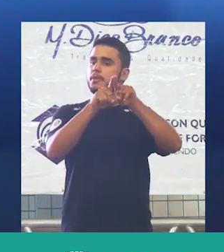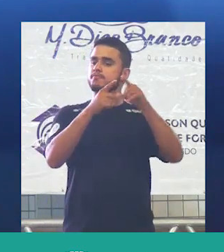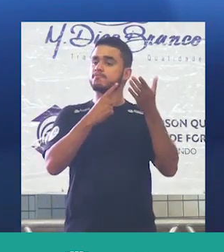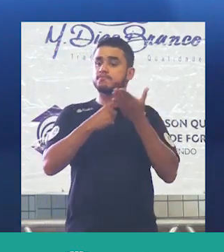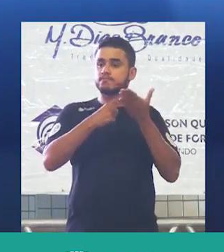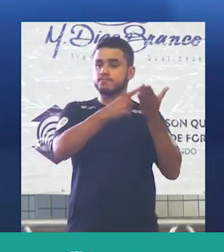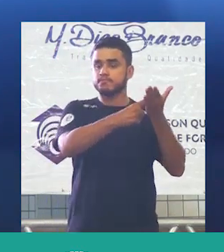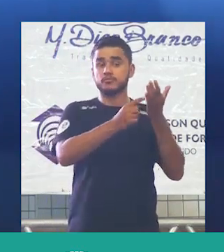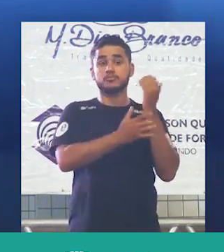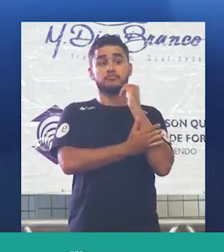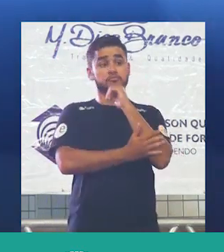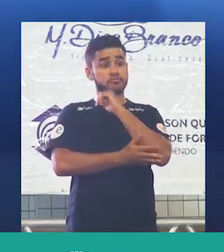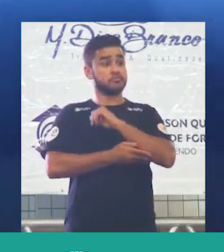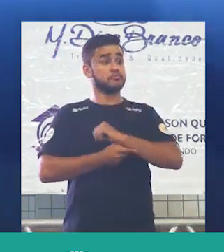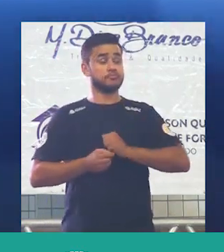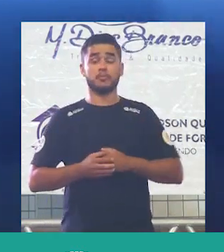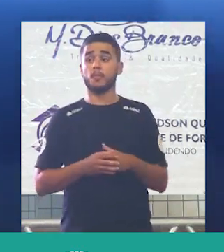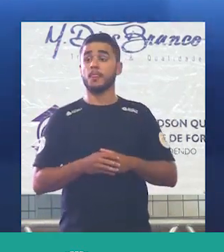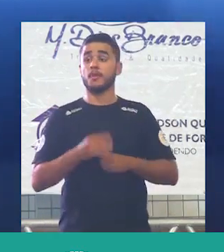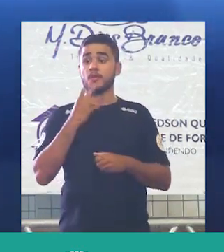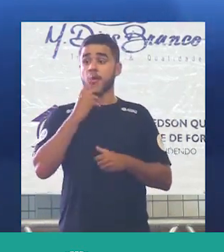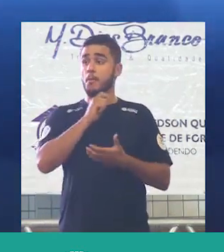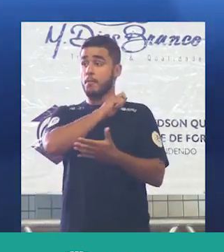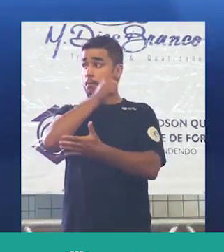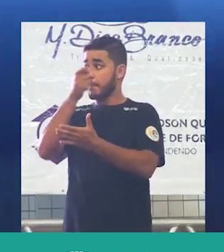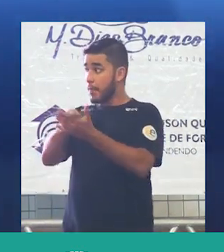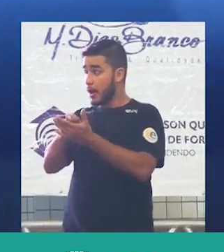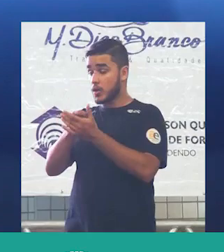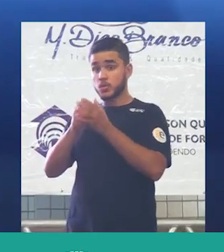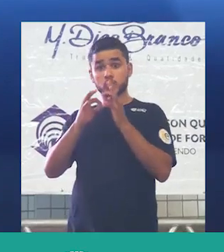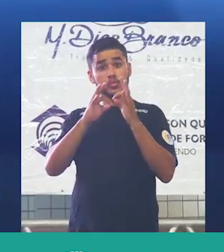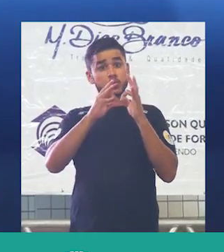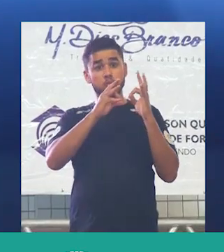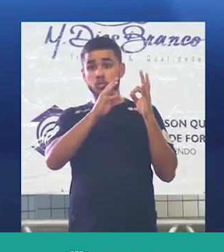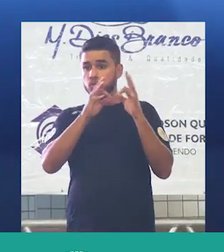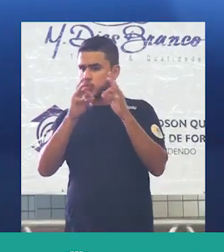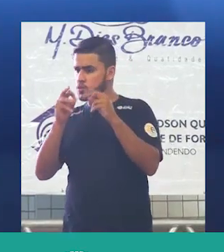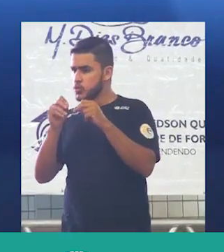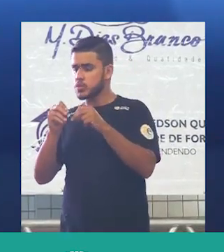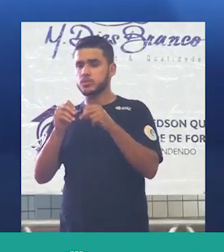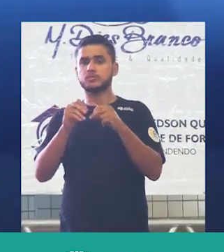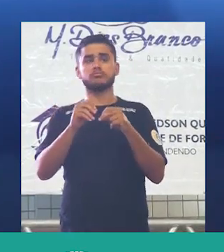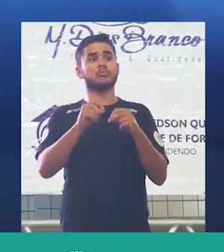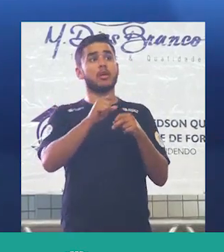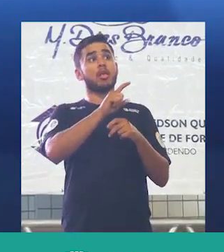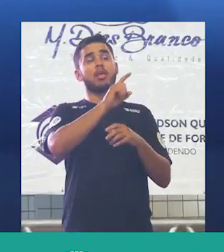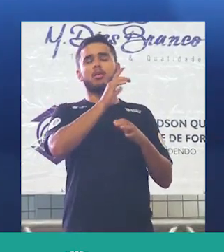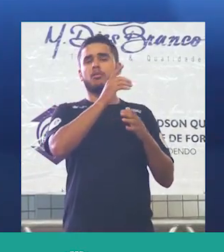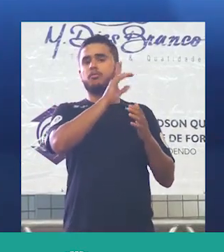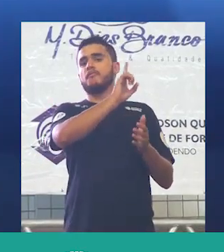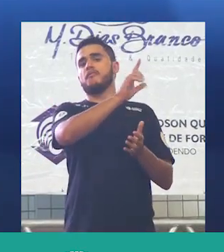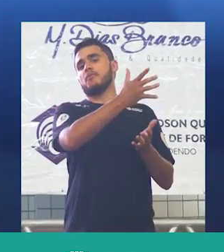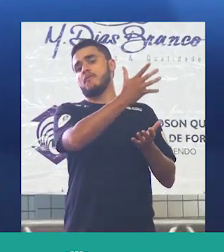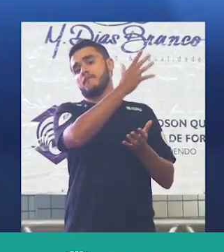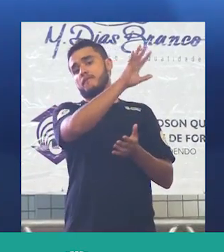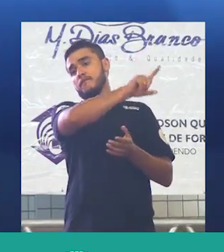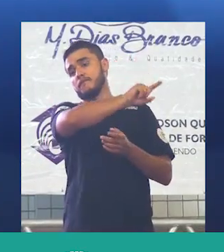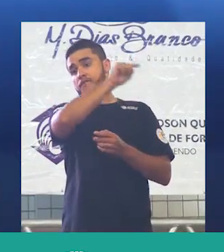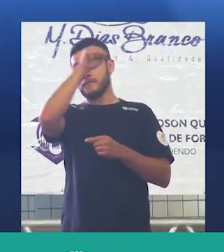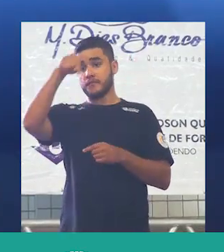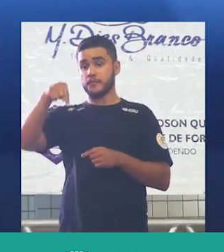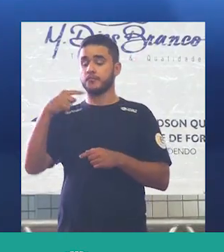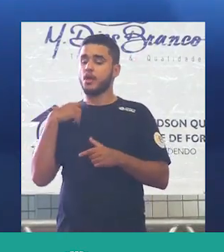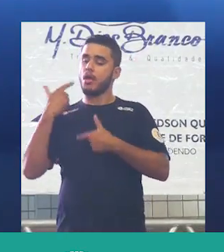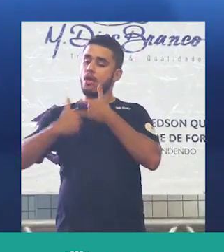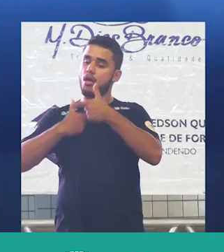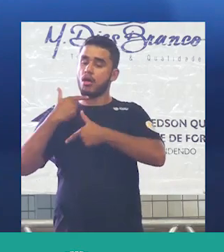Os latifundiários pagavam todo o custo da viagem do imigrante. Quando chegava aqui, o imigrante ia trabalhar